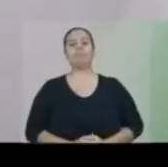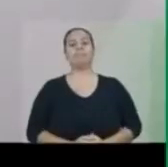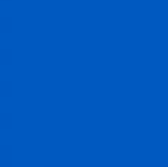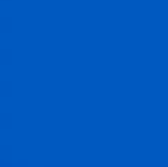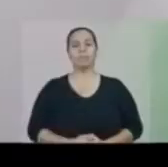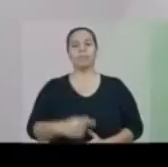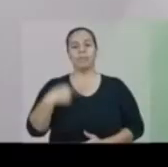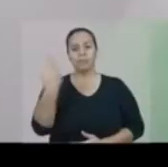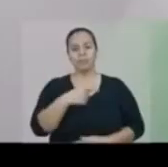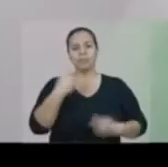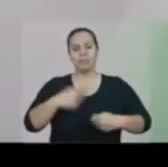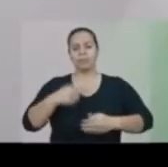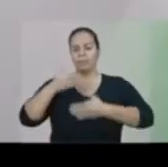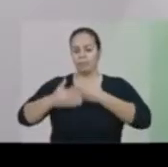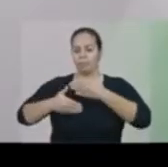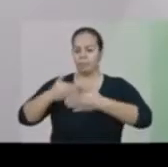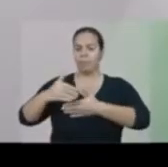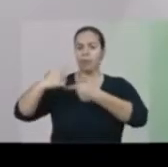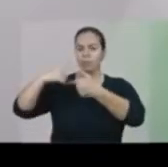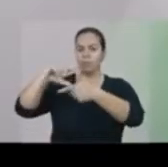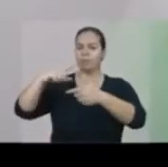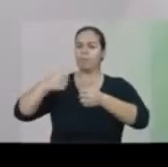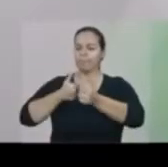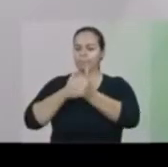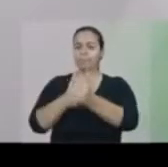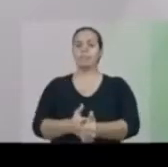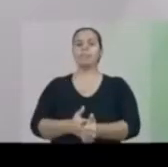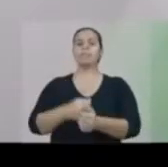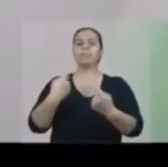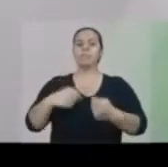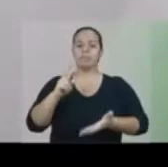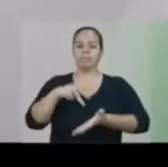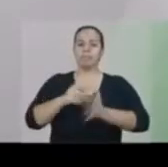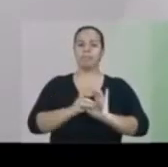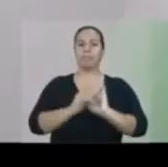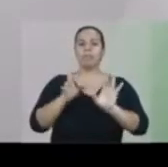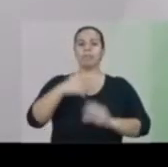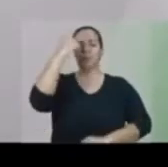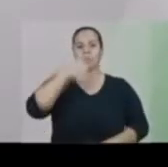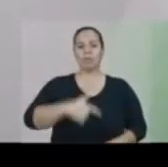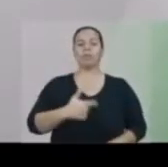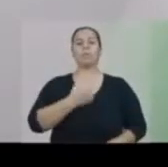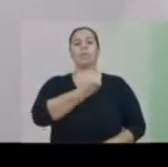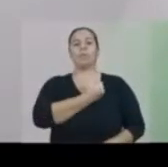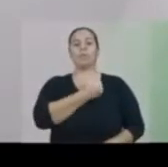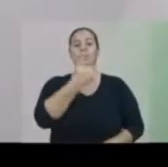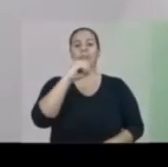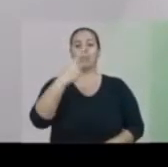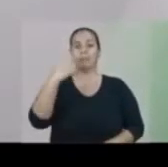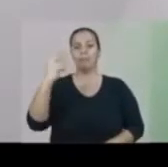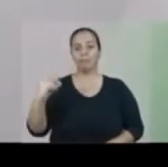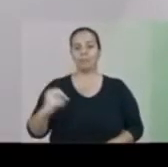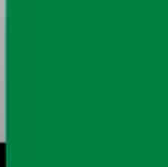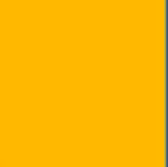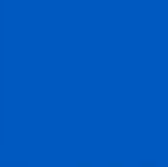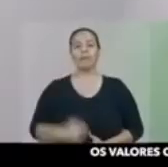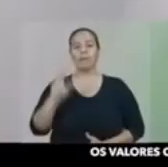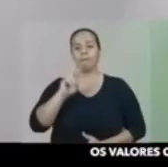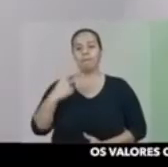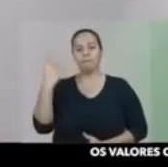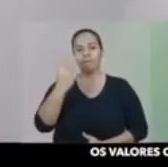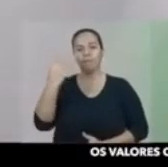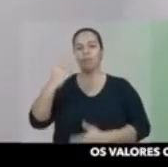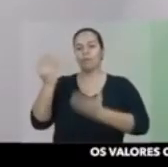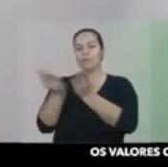todos. Precisamos avançar nas agendas conservadoras. Contem sempre conosco. Sou Carlos Bolsonaro, 10120.